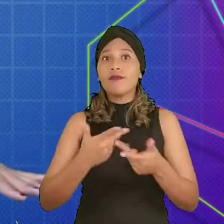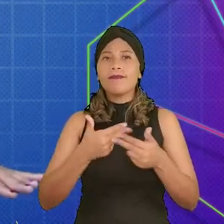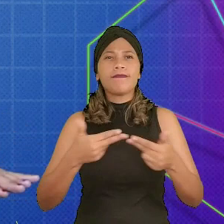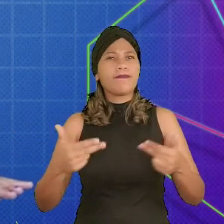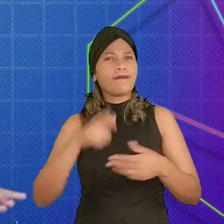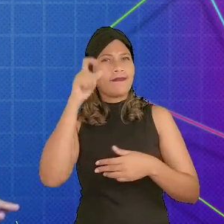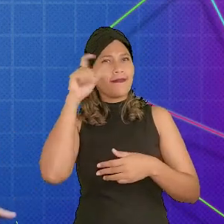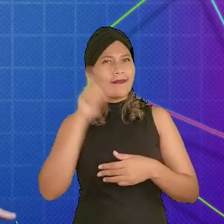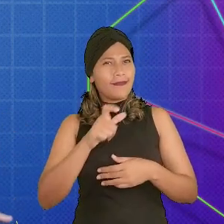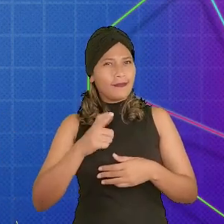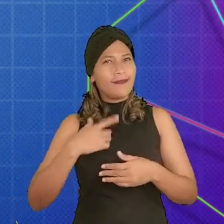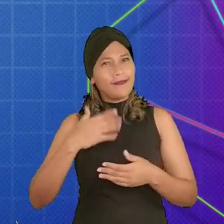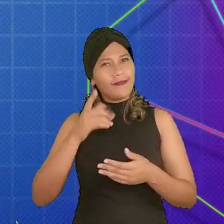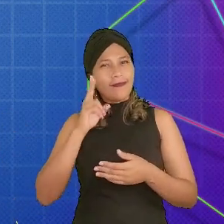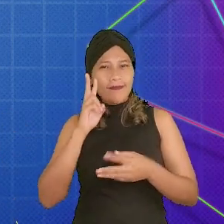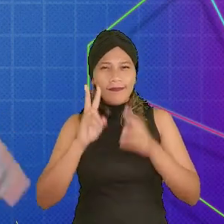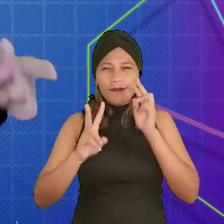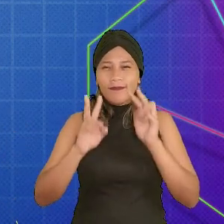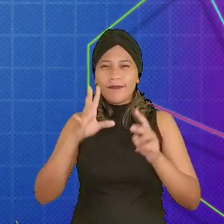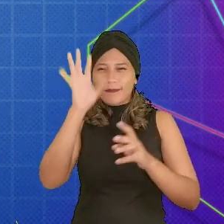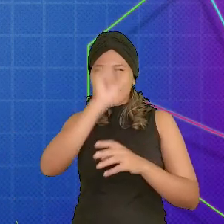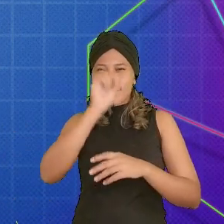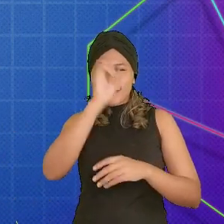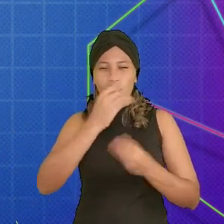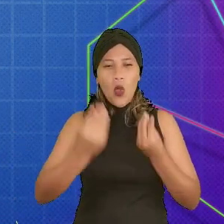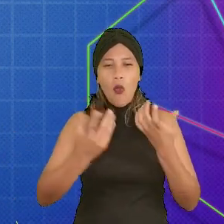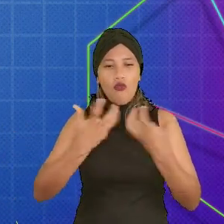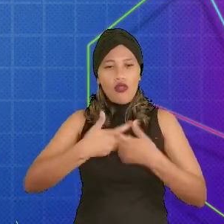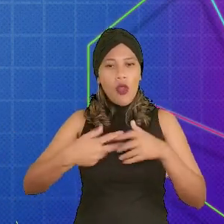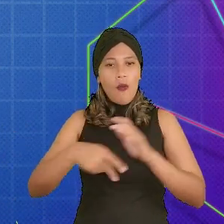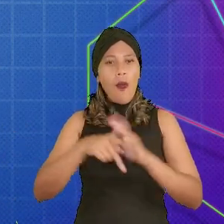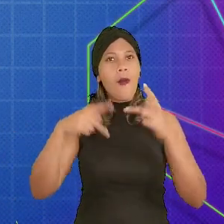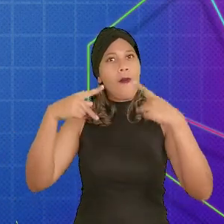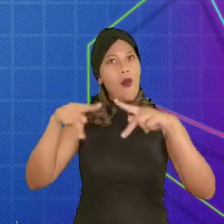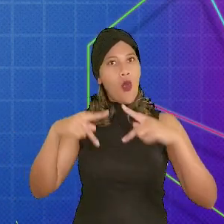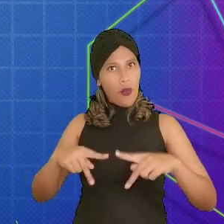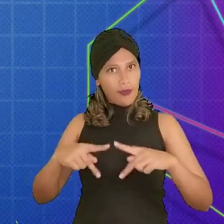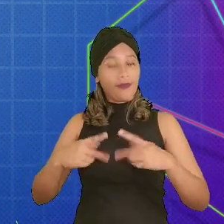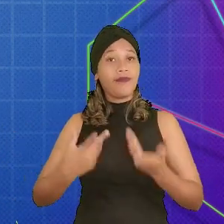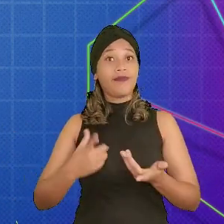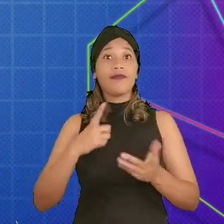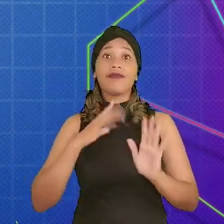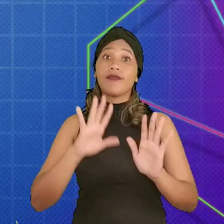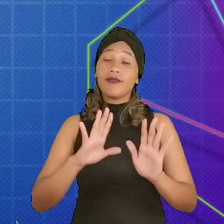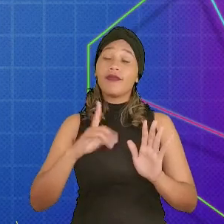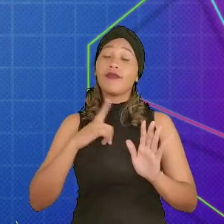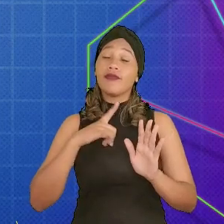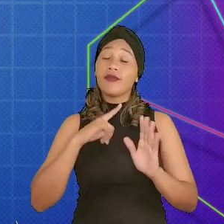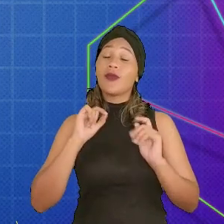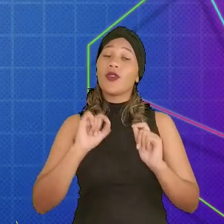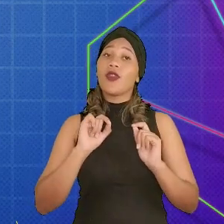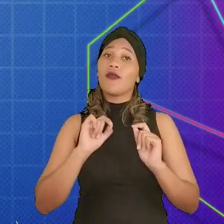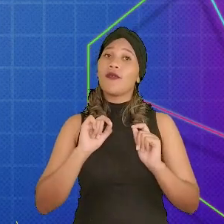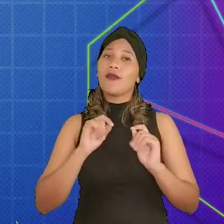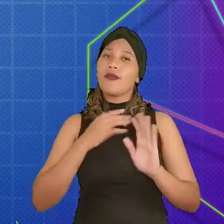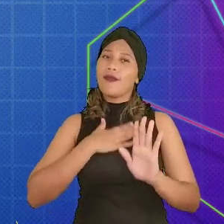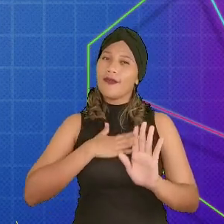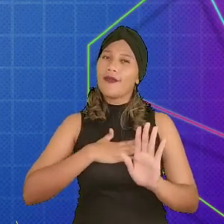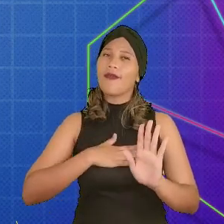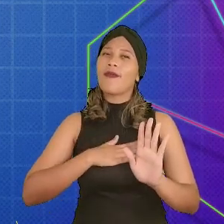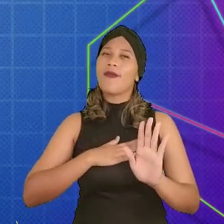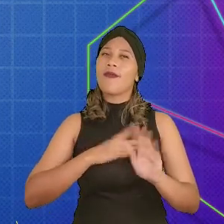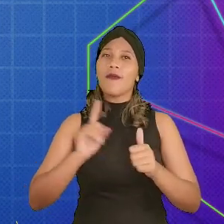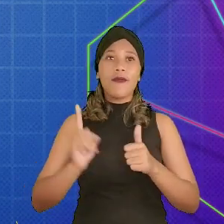muita coisa interessante para ver sobre como as coisas funcionam no mundo da programação. Só que por debaixo dos